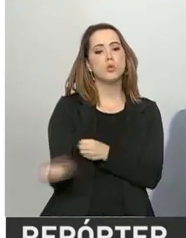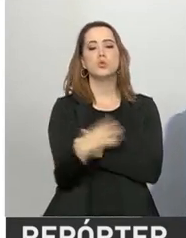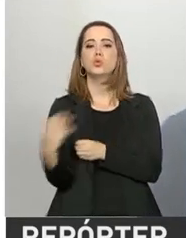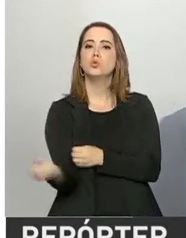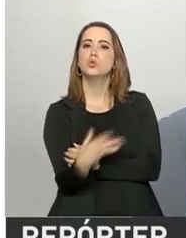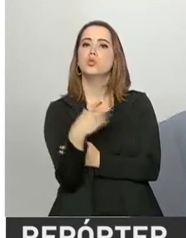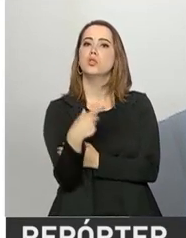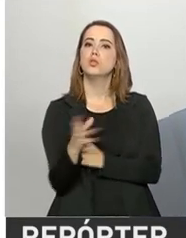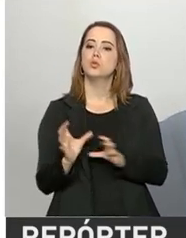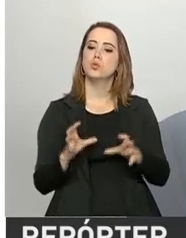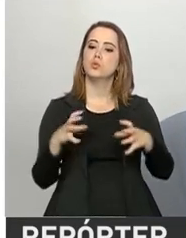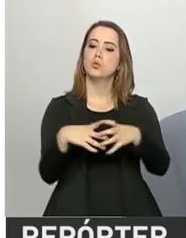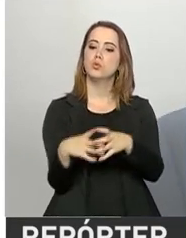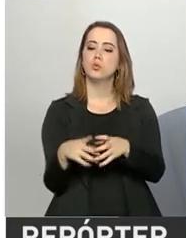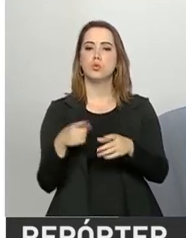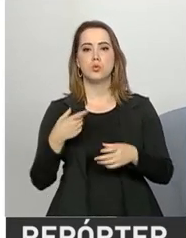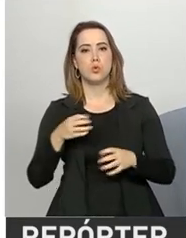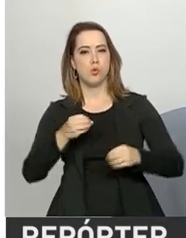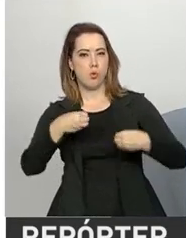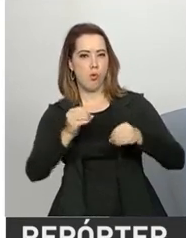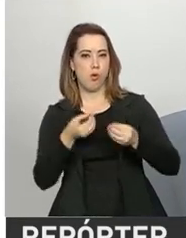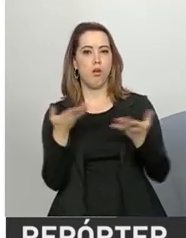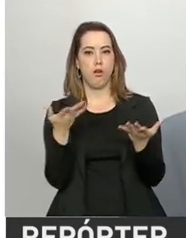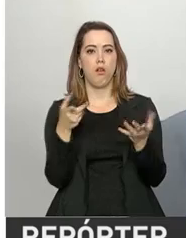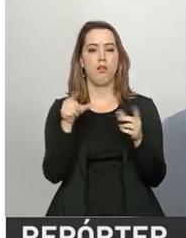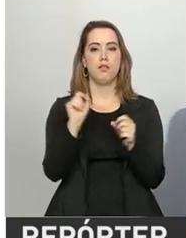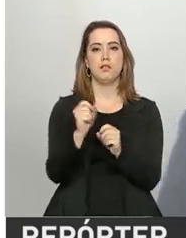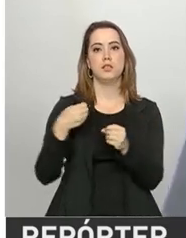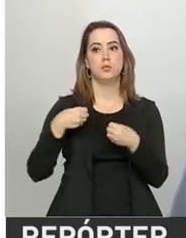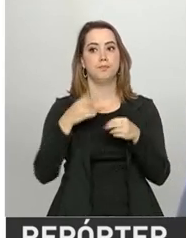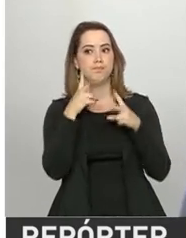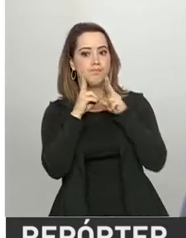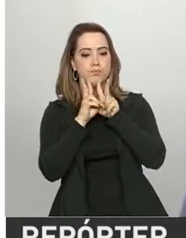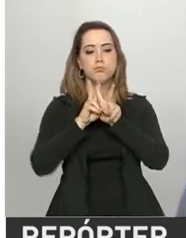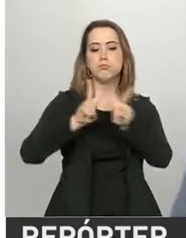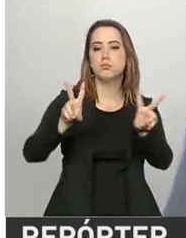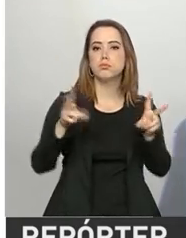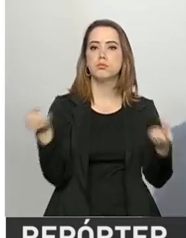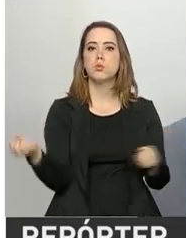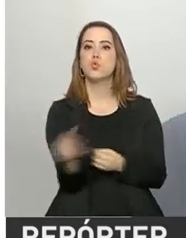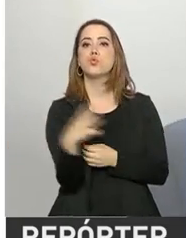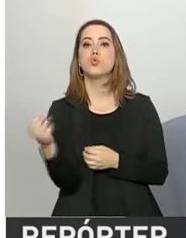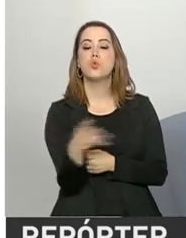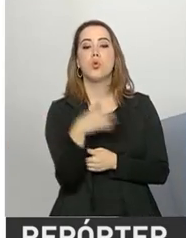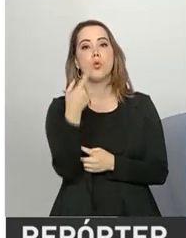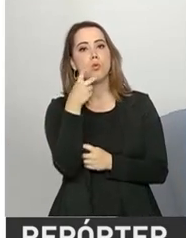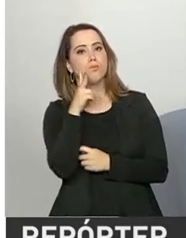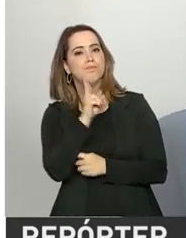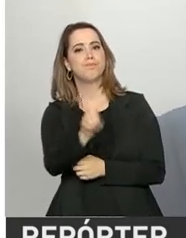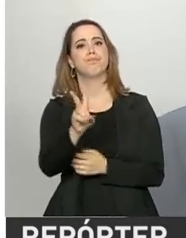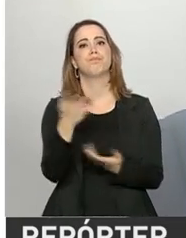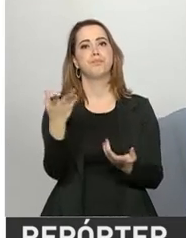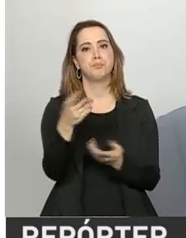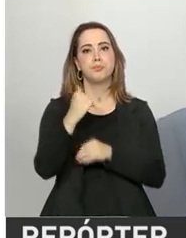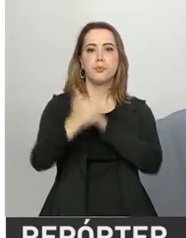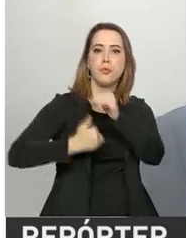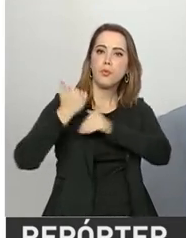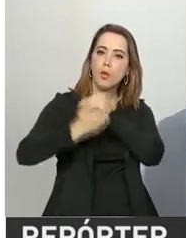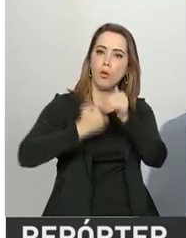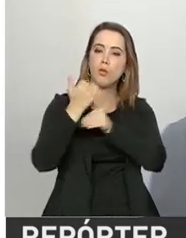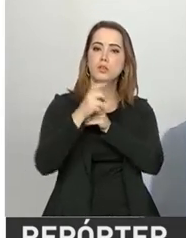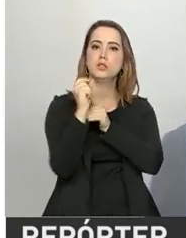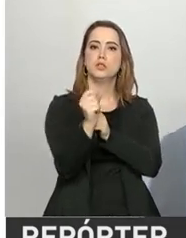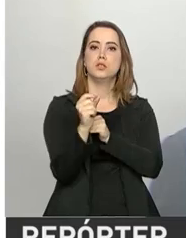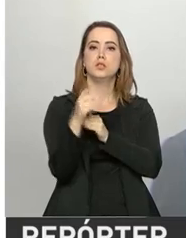usa jogando a multiplicar essa visão inovadora no espaço público e um processo ea o